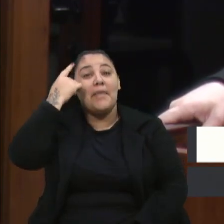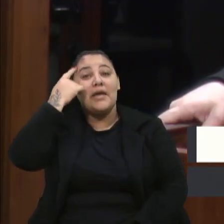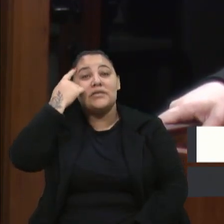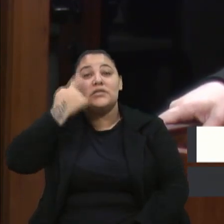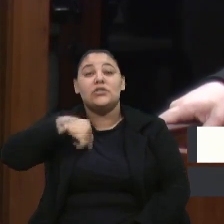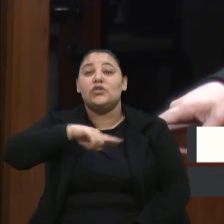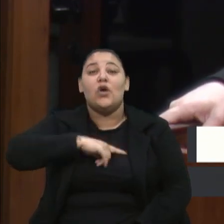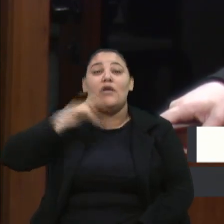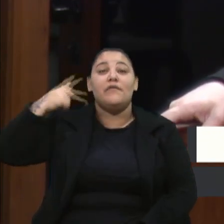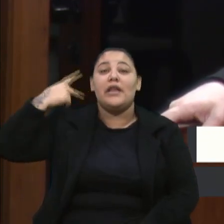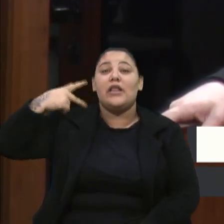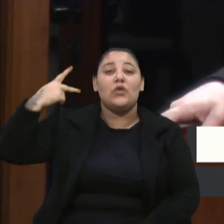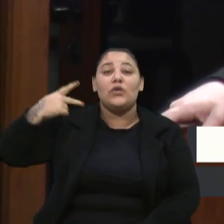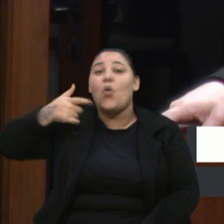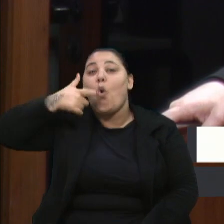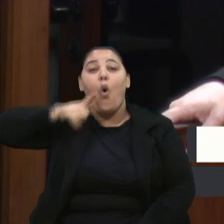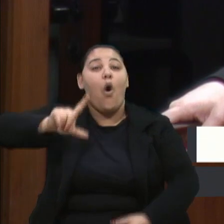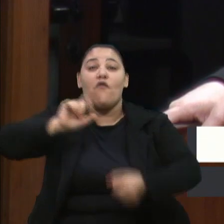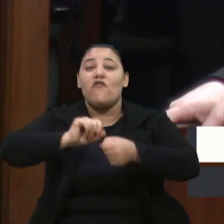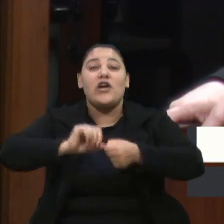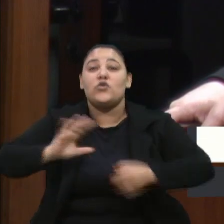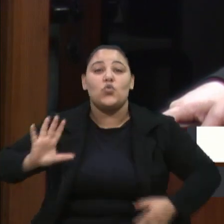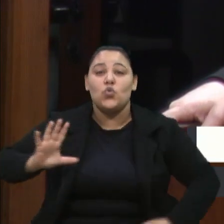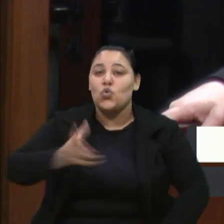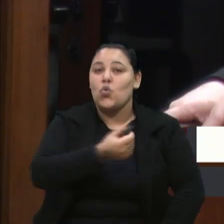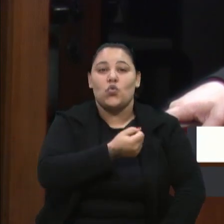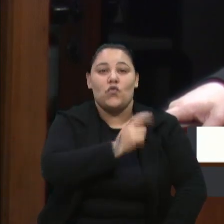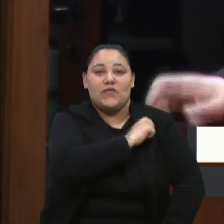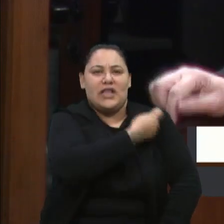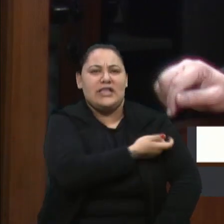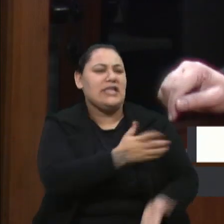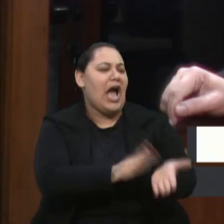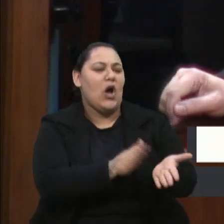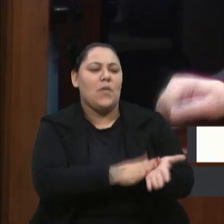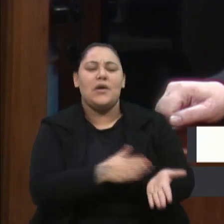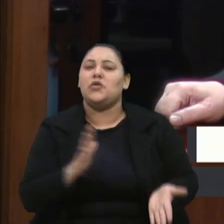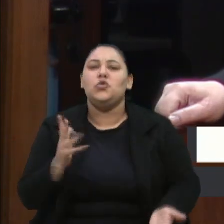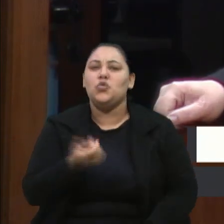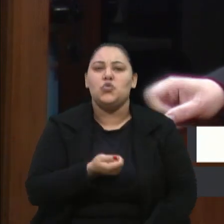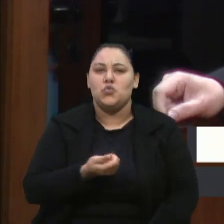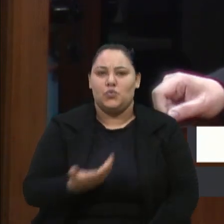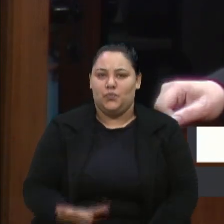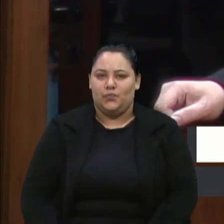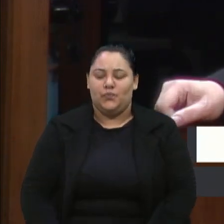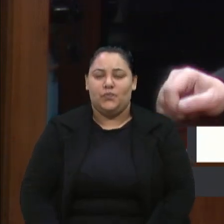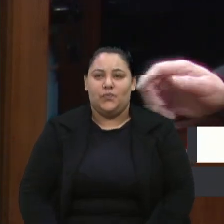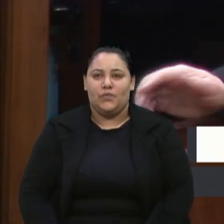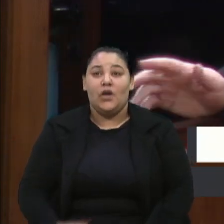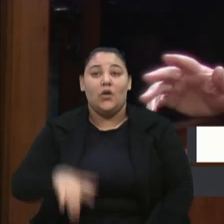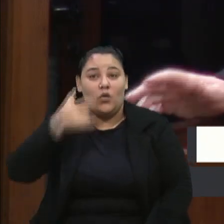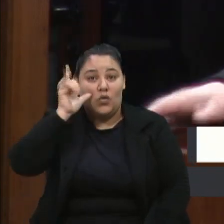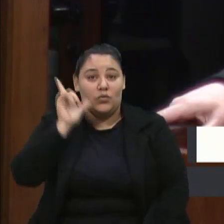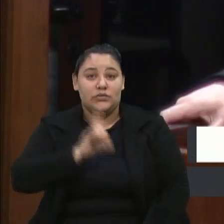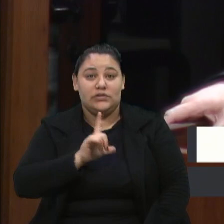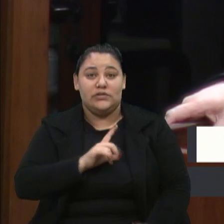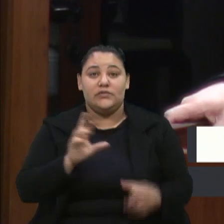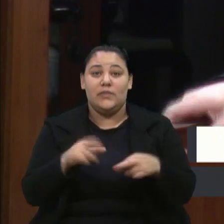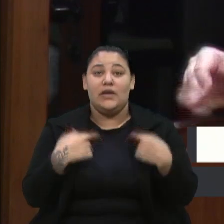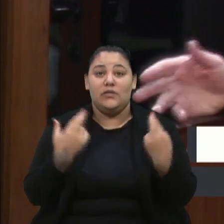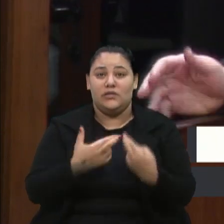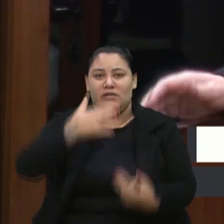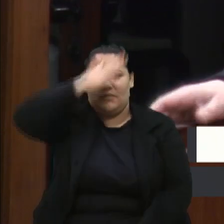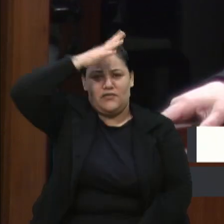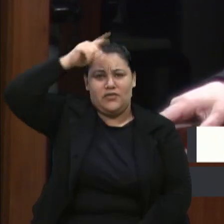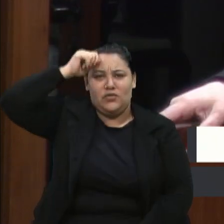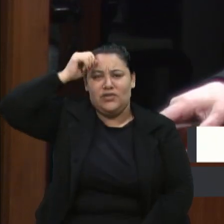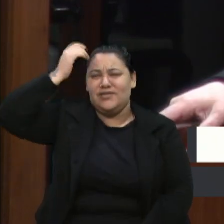as coisas. A gente tem o poder de fiscalizar e cobrar. E ontem houve uma reunião na prefeitura, ou enfim, eu não soube bem dessa reunião,